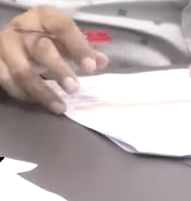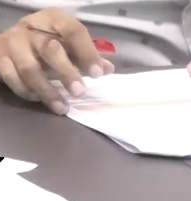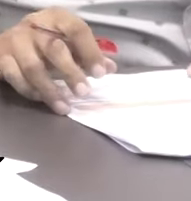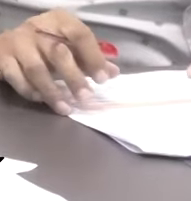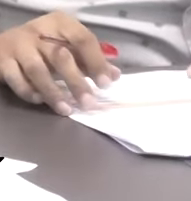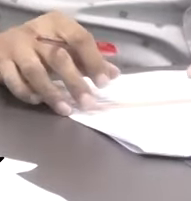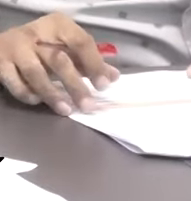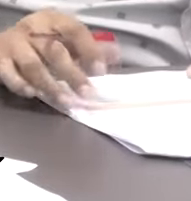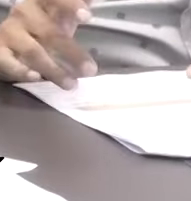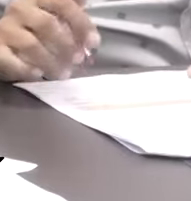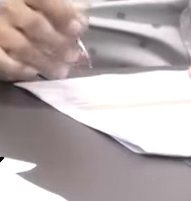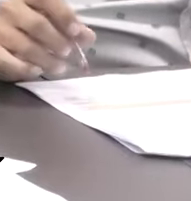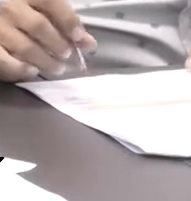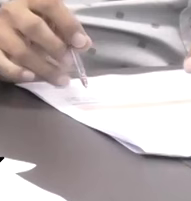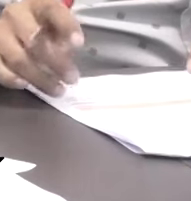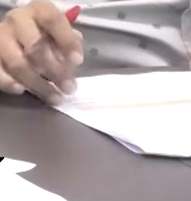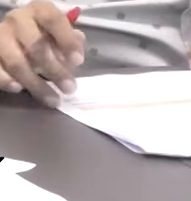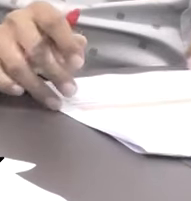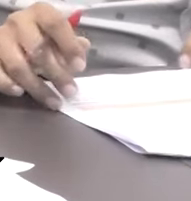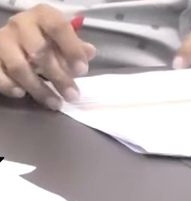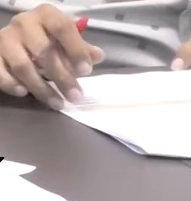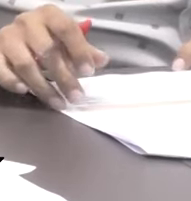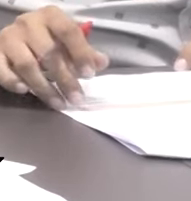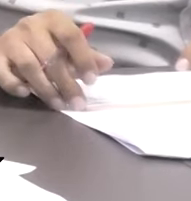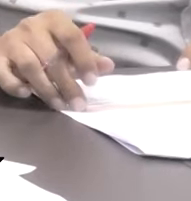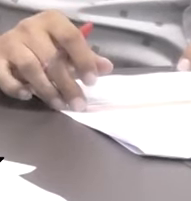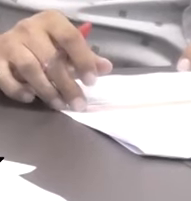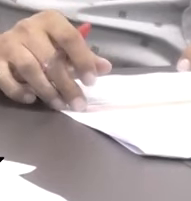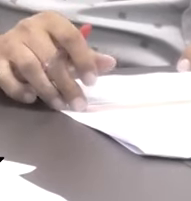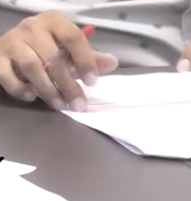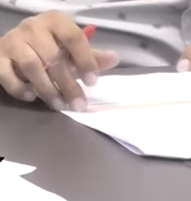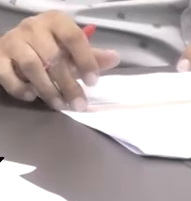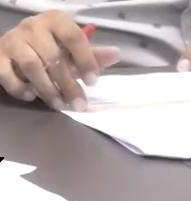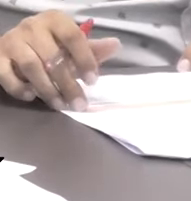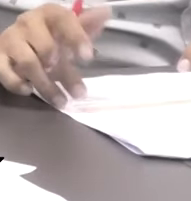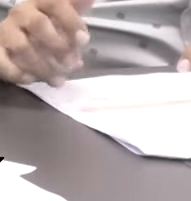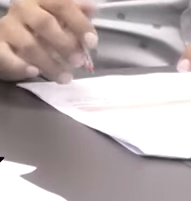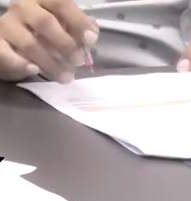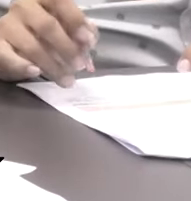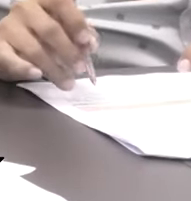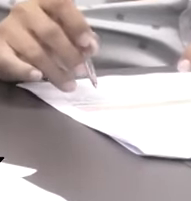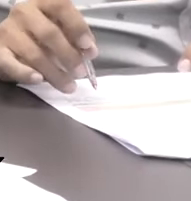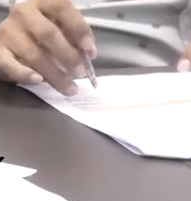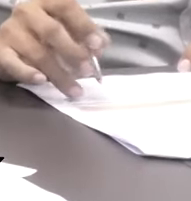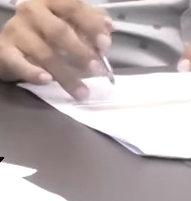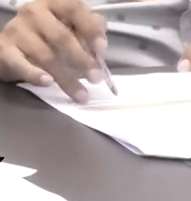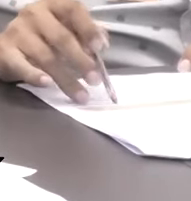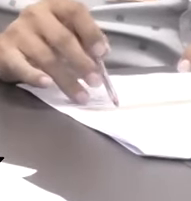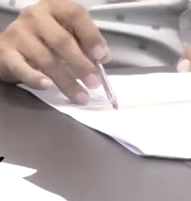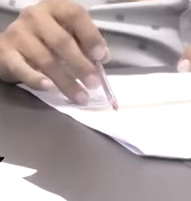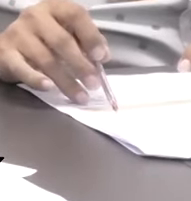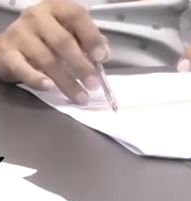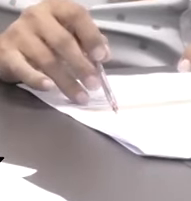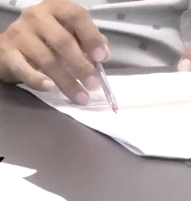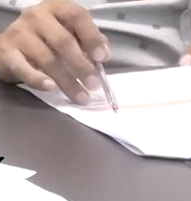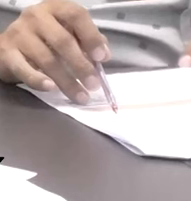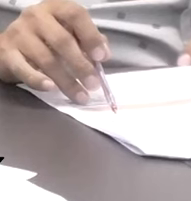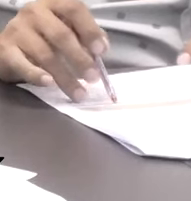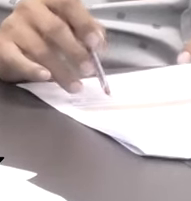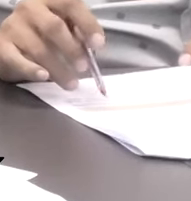haver coisas que são muito difíceis de serem, praticamente impossíveis de serem